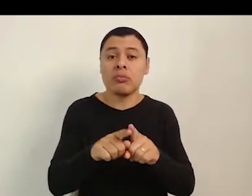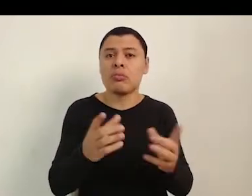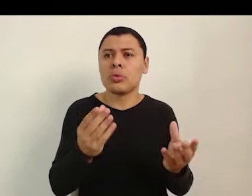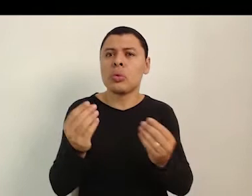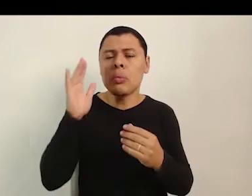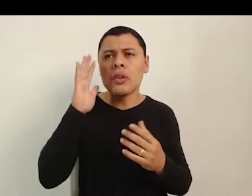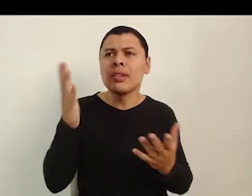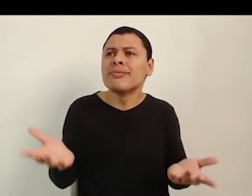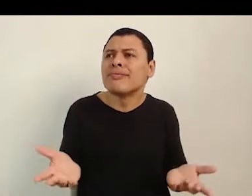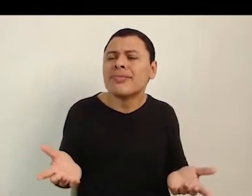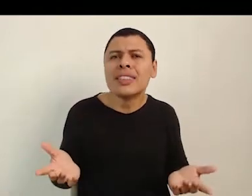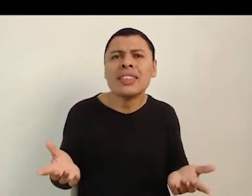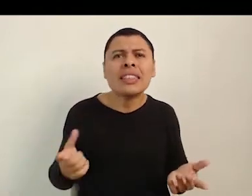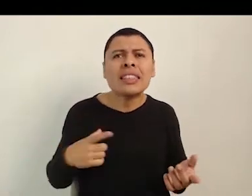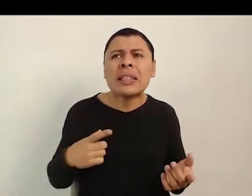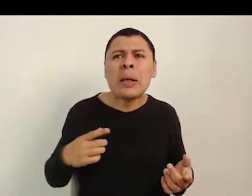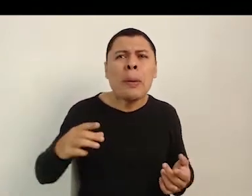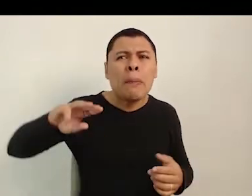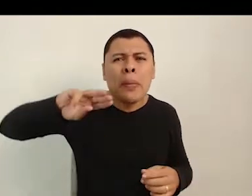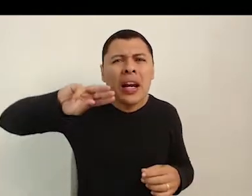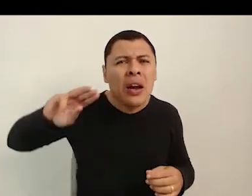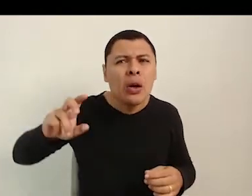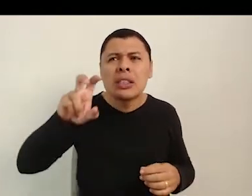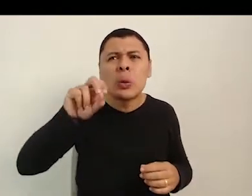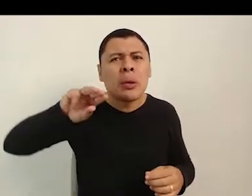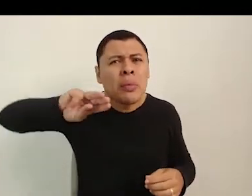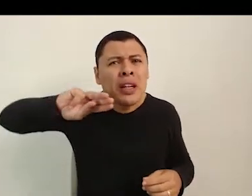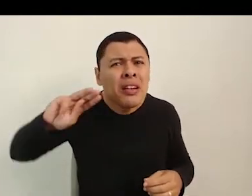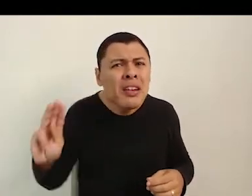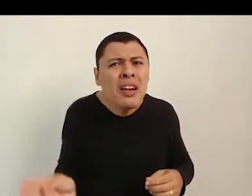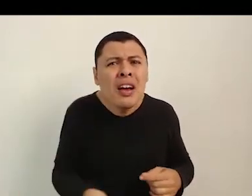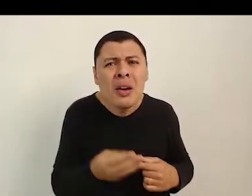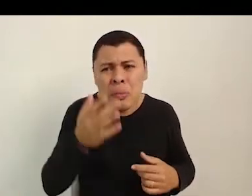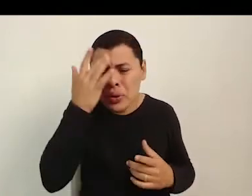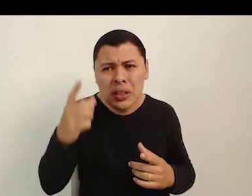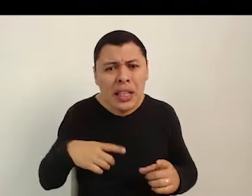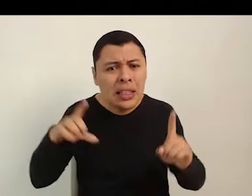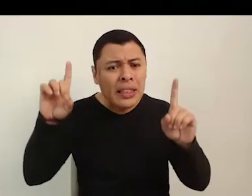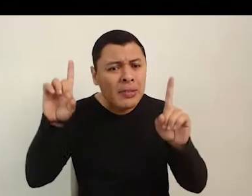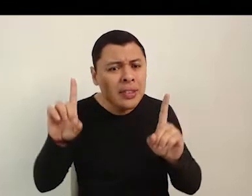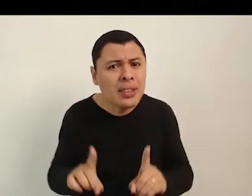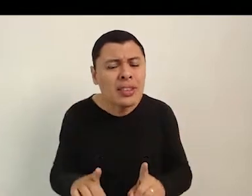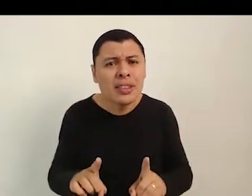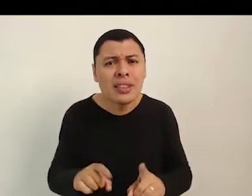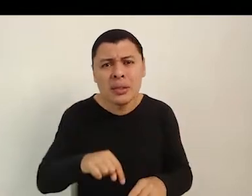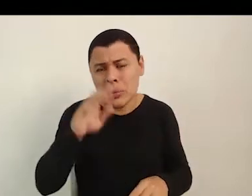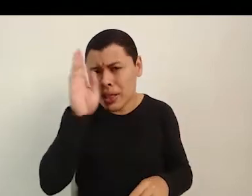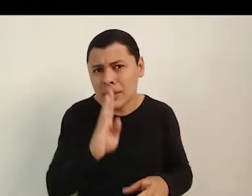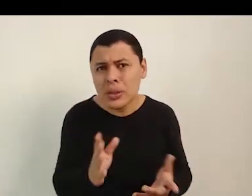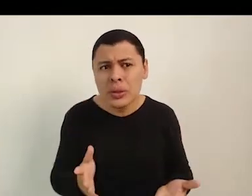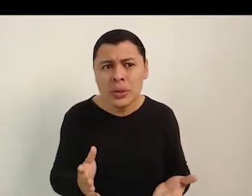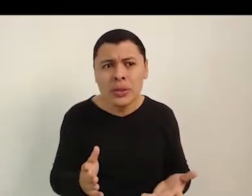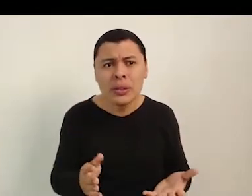tantos milhões de brasileiros, né, algo em torno de 50 milhões de pessoas com algum tipo de deficiência no Brasil. Né, se a gente pegar de pessoas